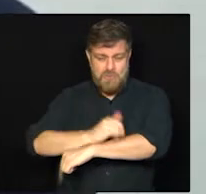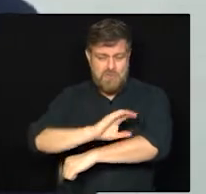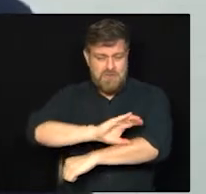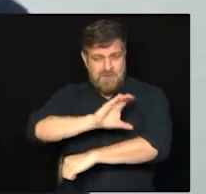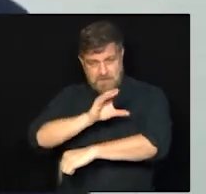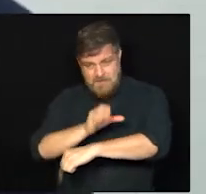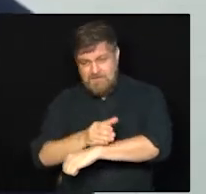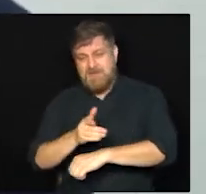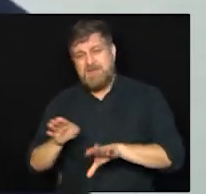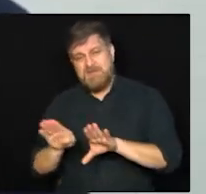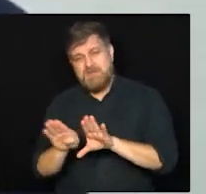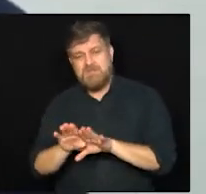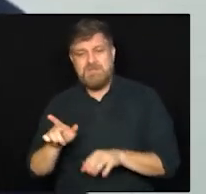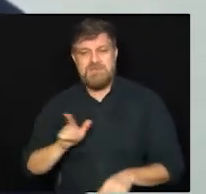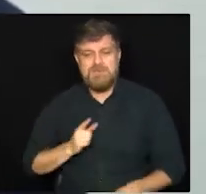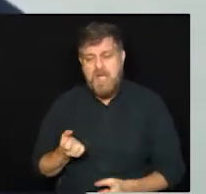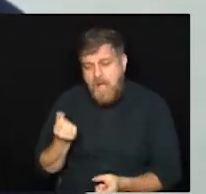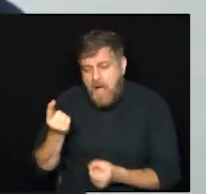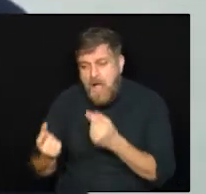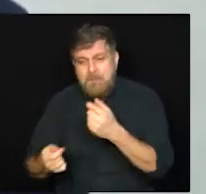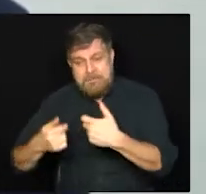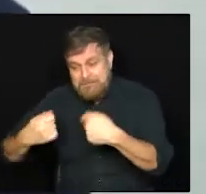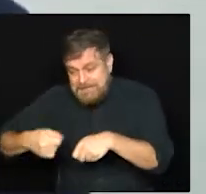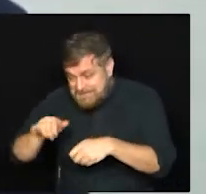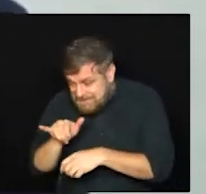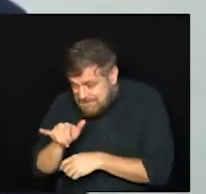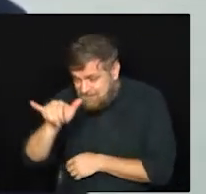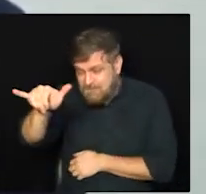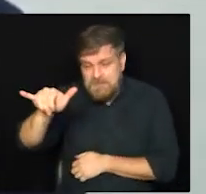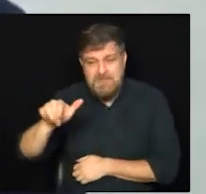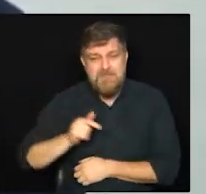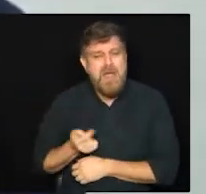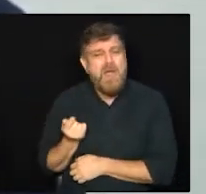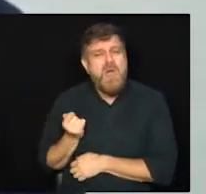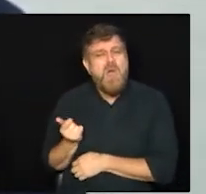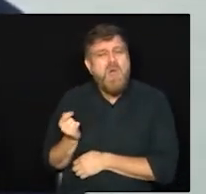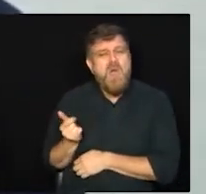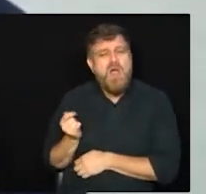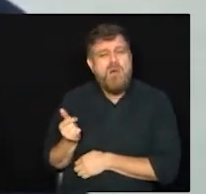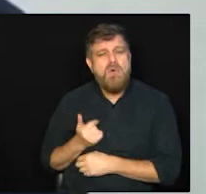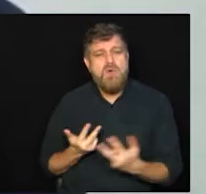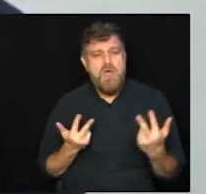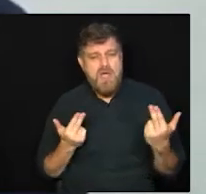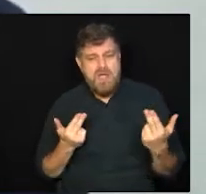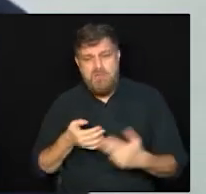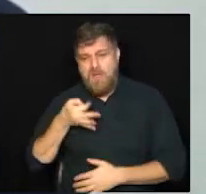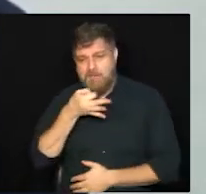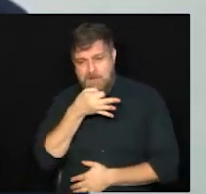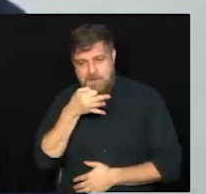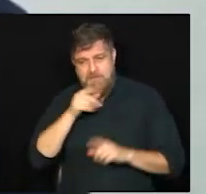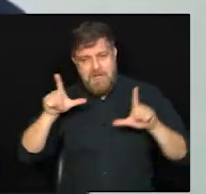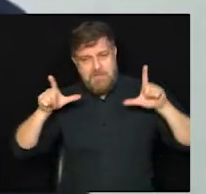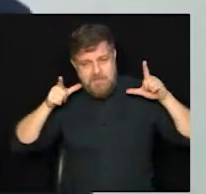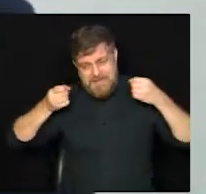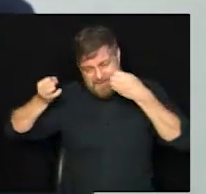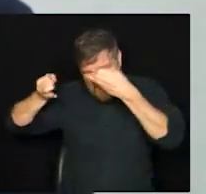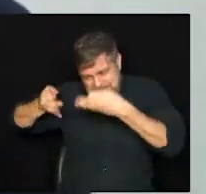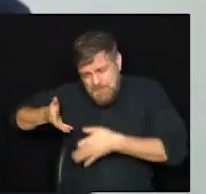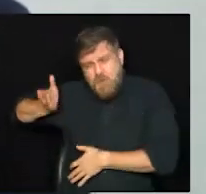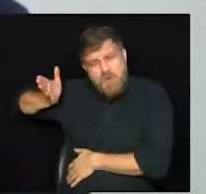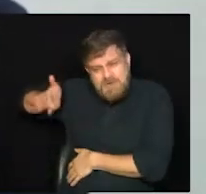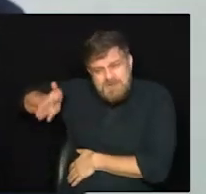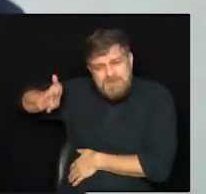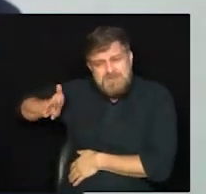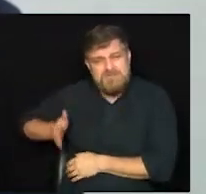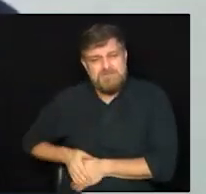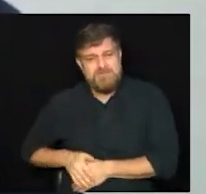algumas necessidades de viagens, mas isso é muito pouco, né? É como o Vanderlei falou, a taxa de ocupação,